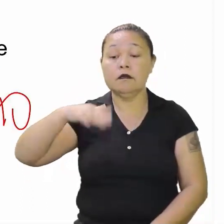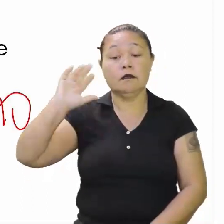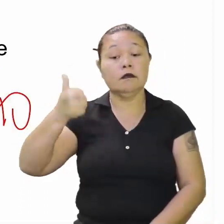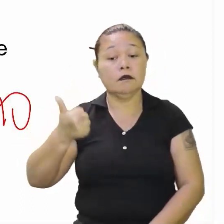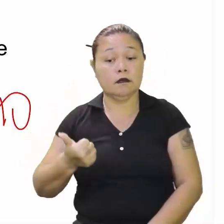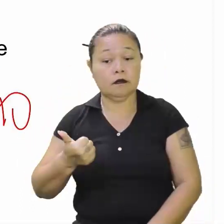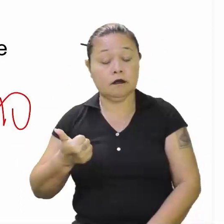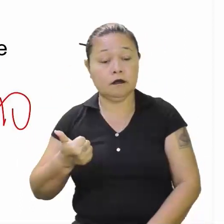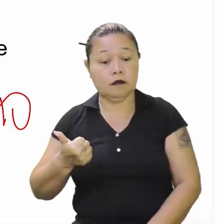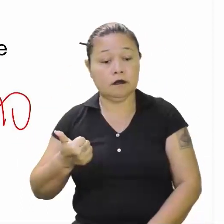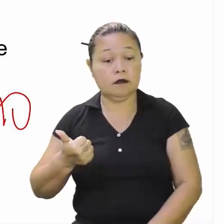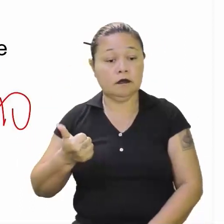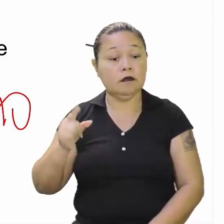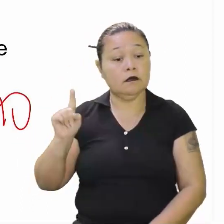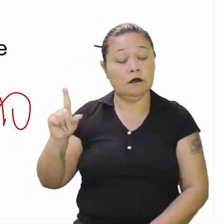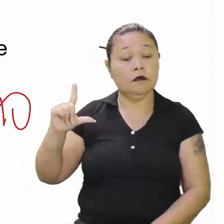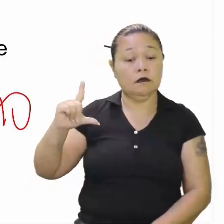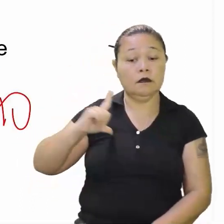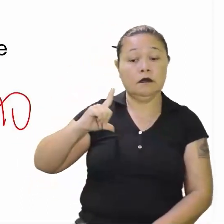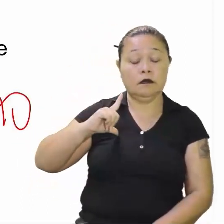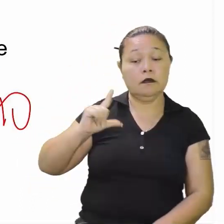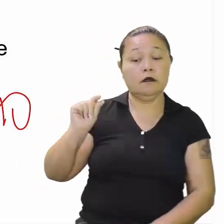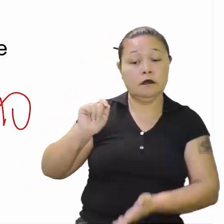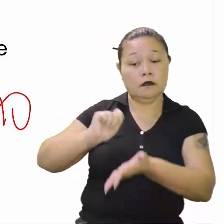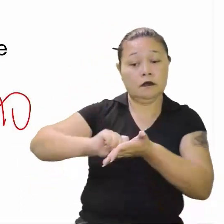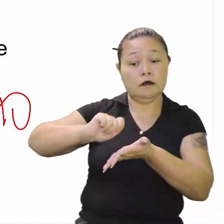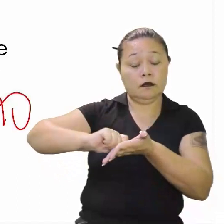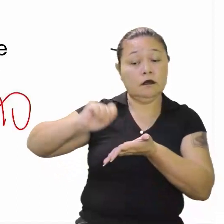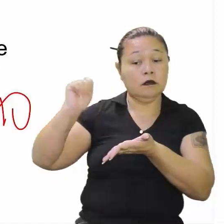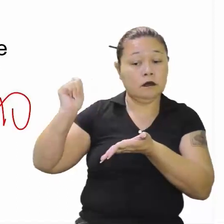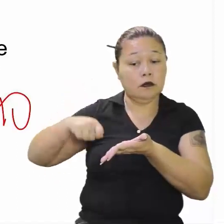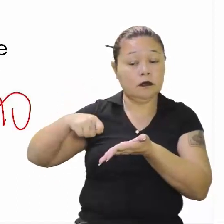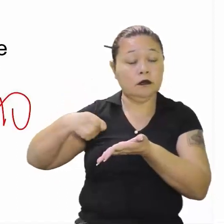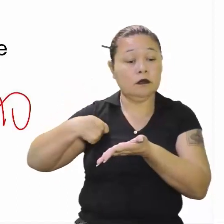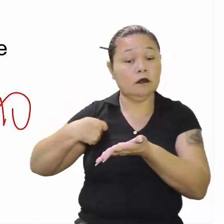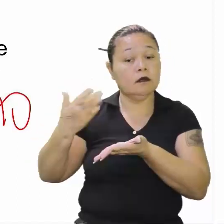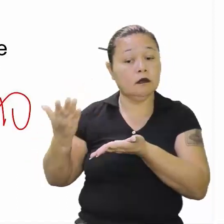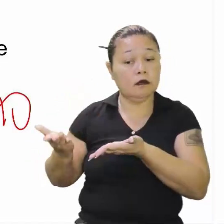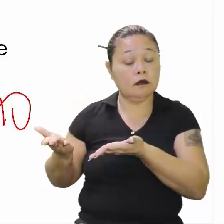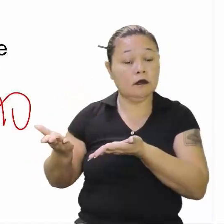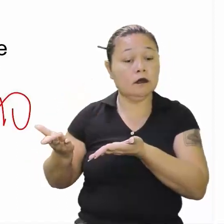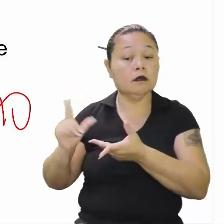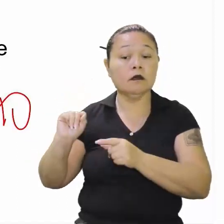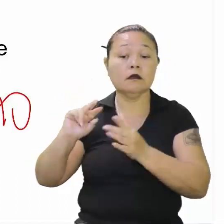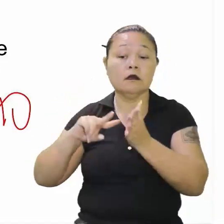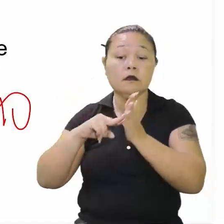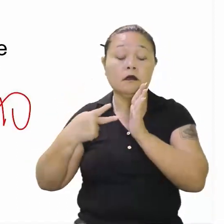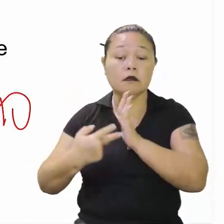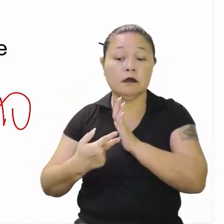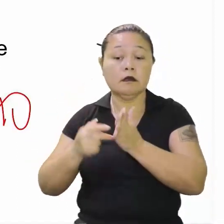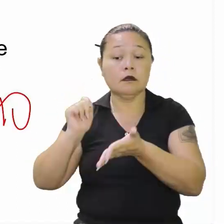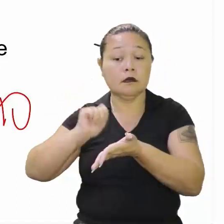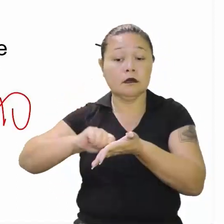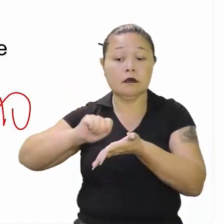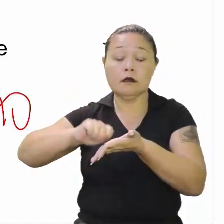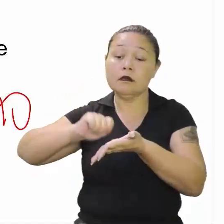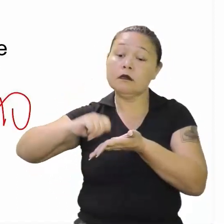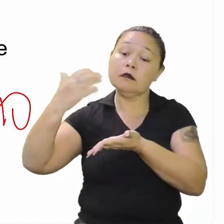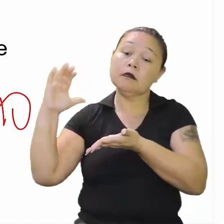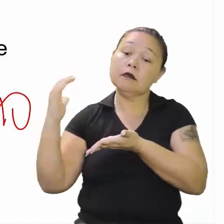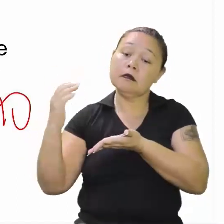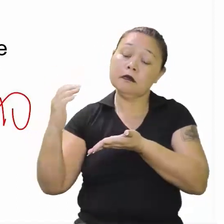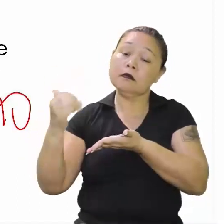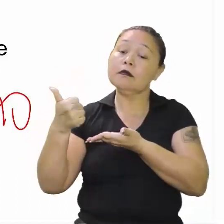1. E aqui eu tenho uma expressão capaz de definir o que significa notação científica.